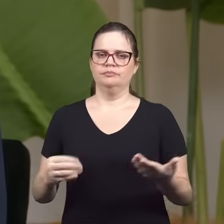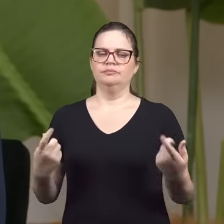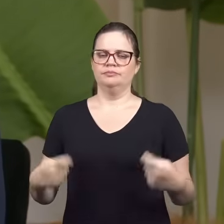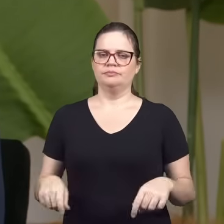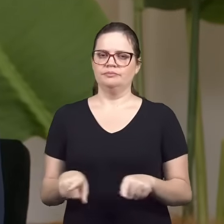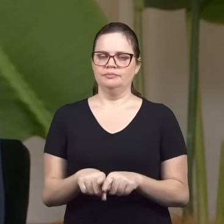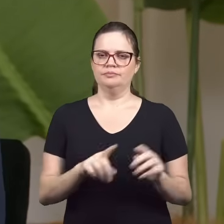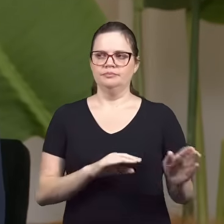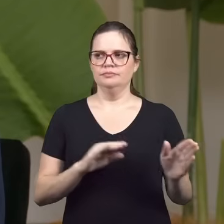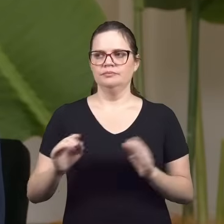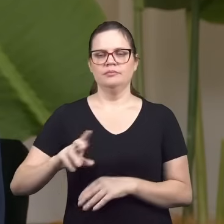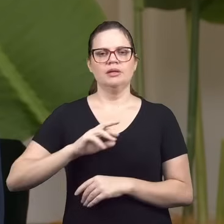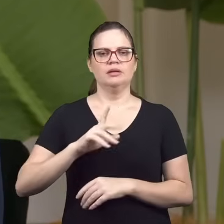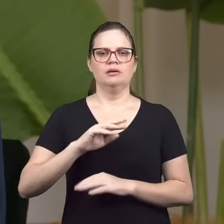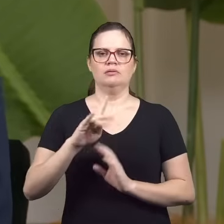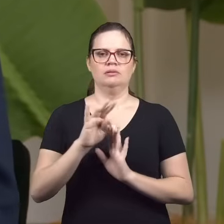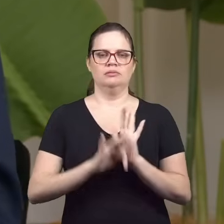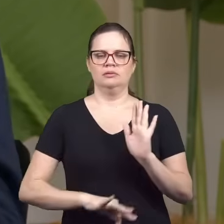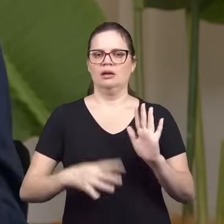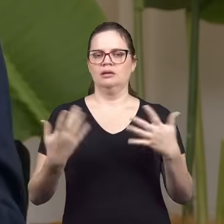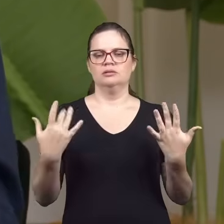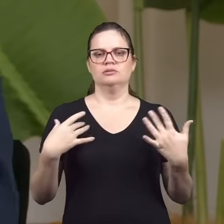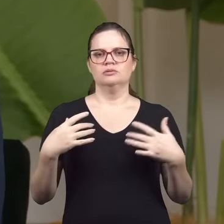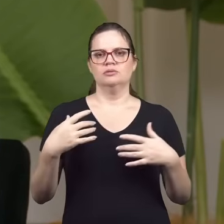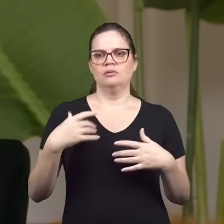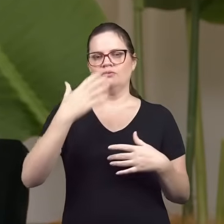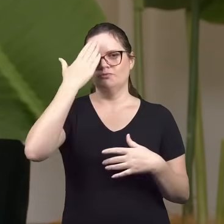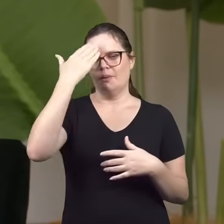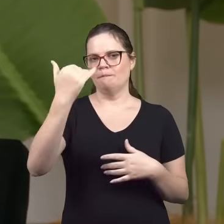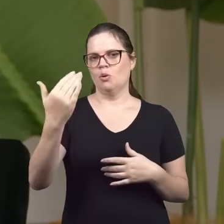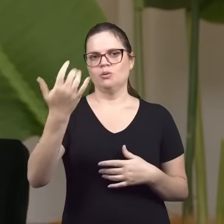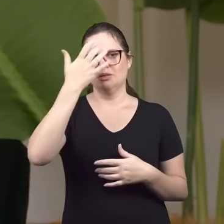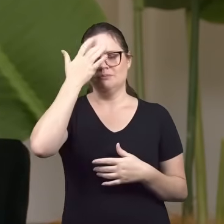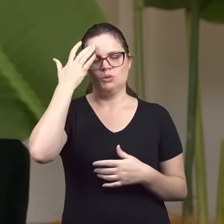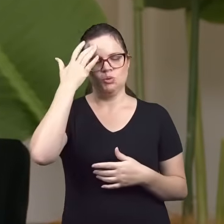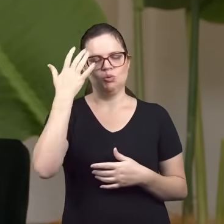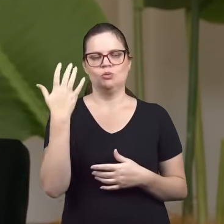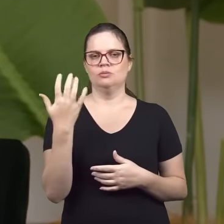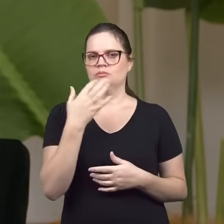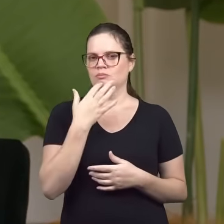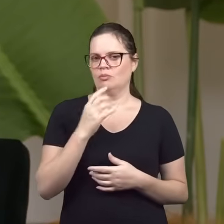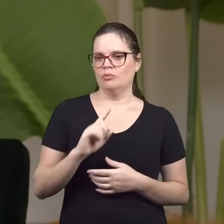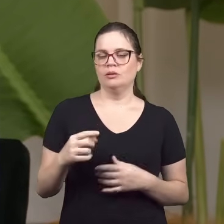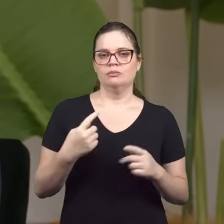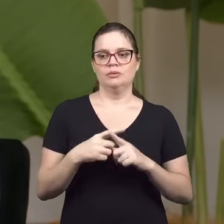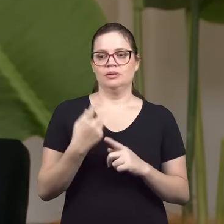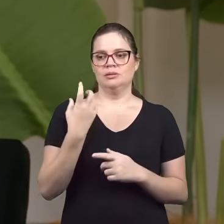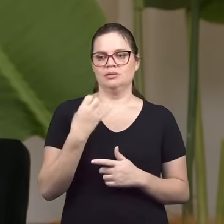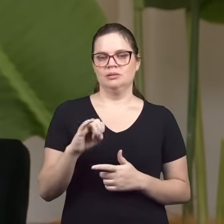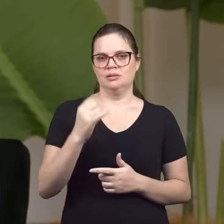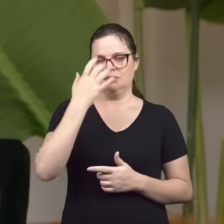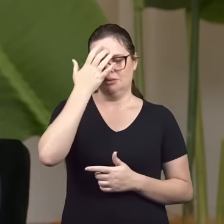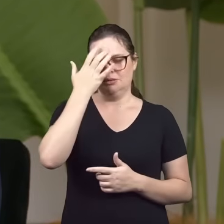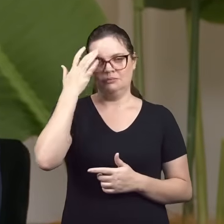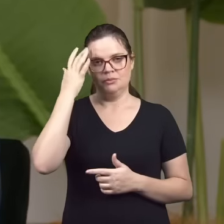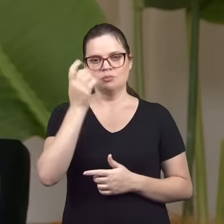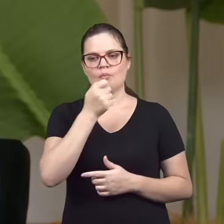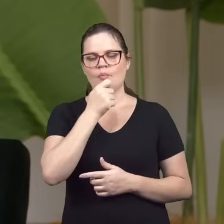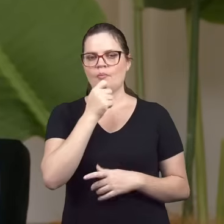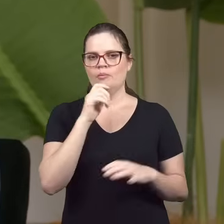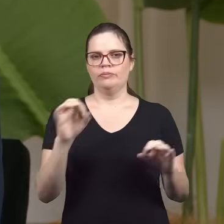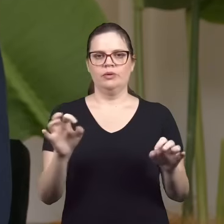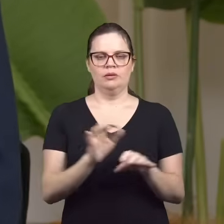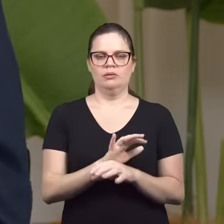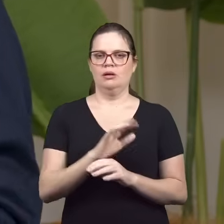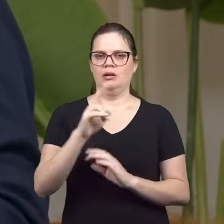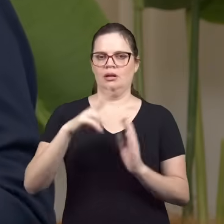texto muito popular, especialmente para quem não está ainda feita a Bíblia,